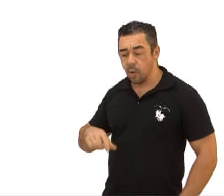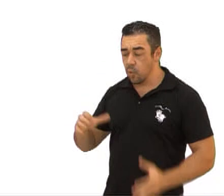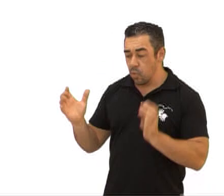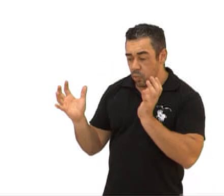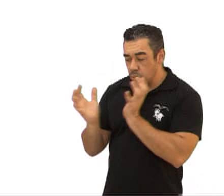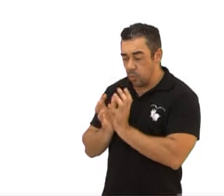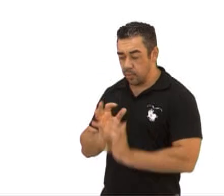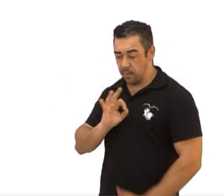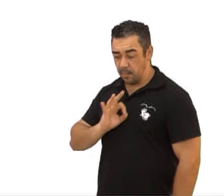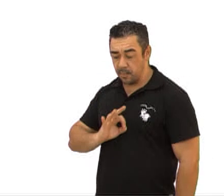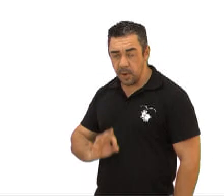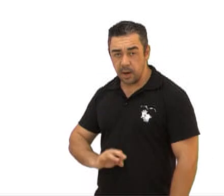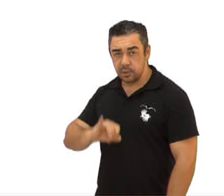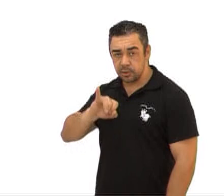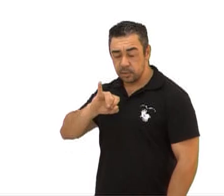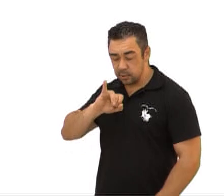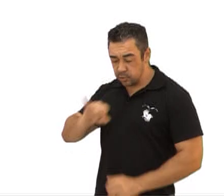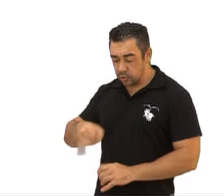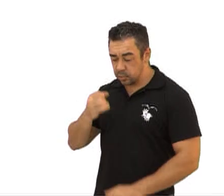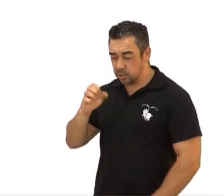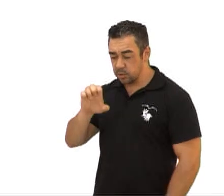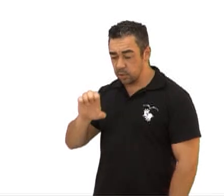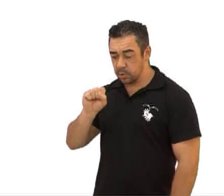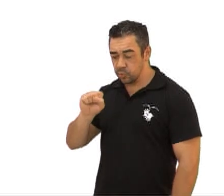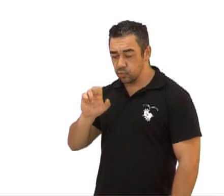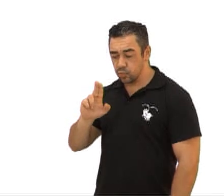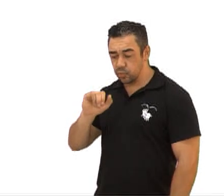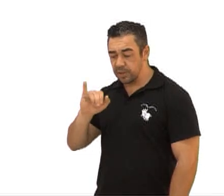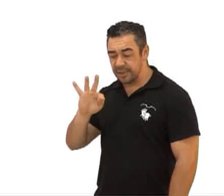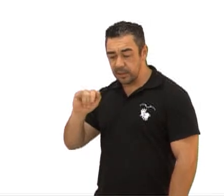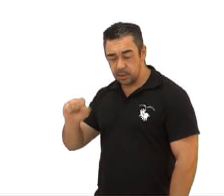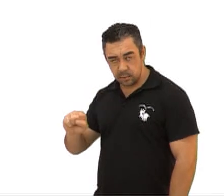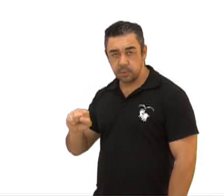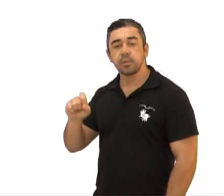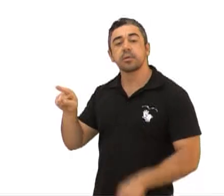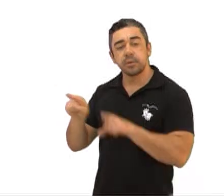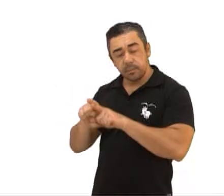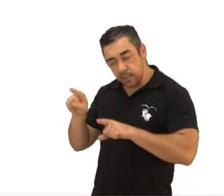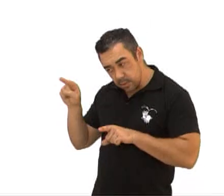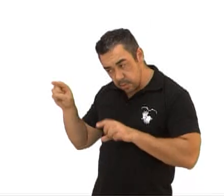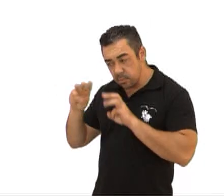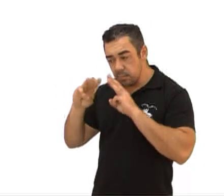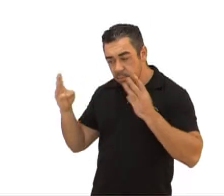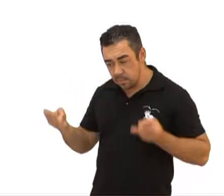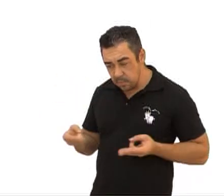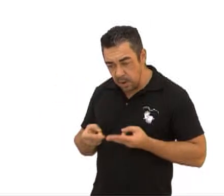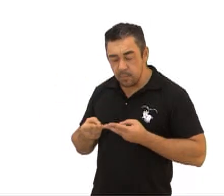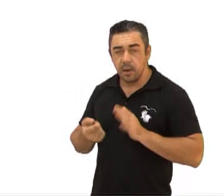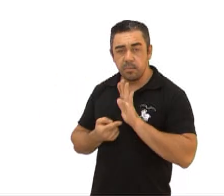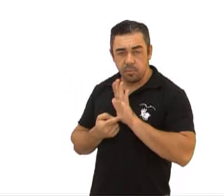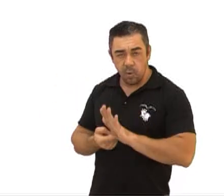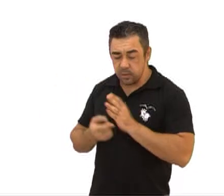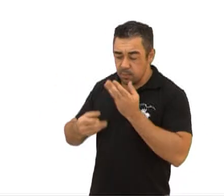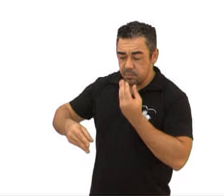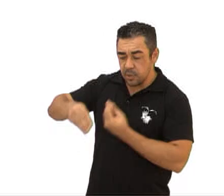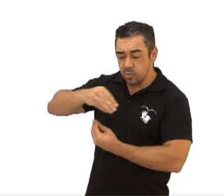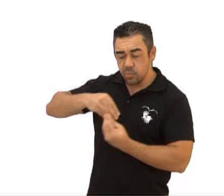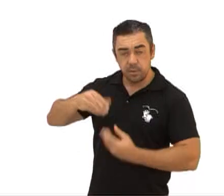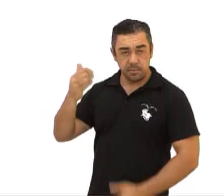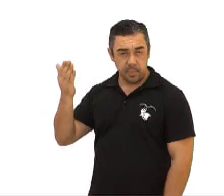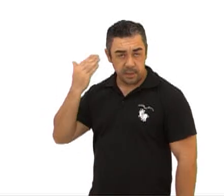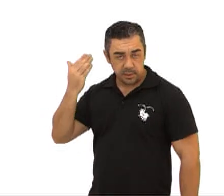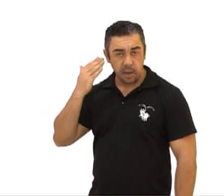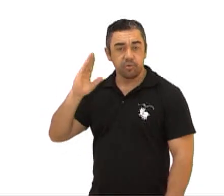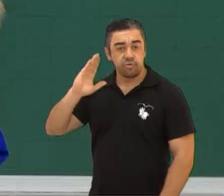já. Então, esse mapinha foi retratado, foi recortado exatamente também por essa situação de mostrar a mescla, que na época já